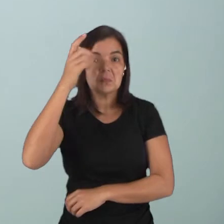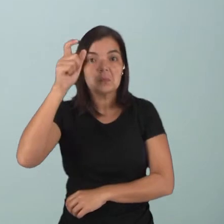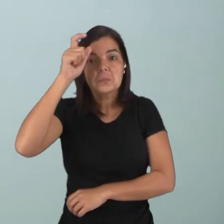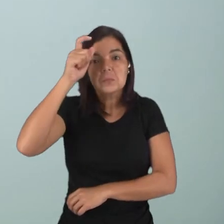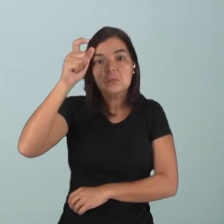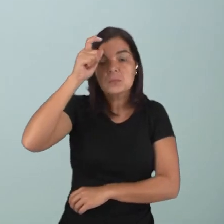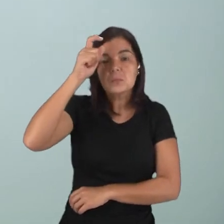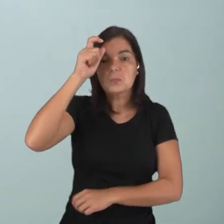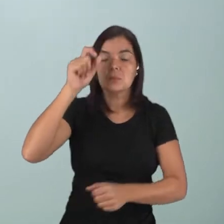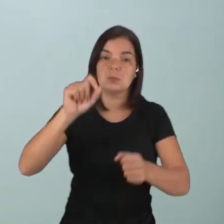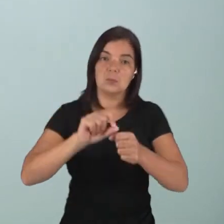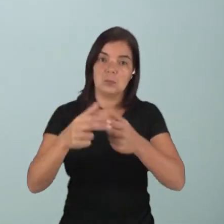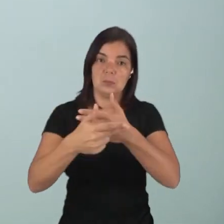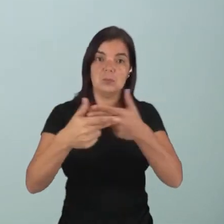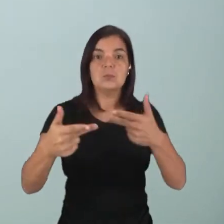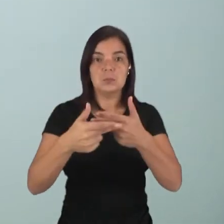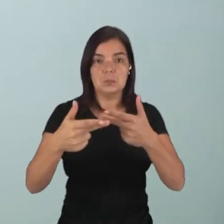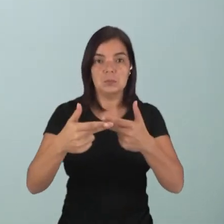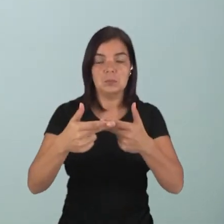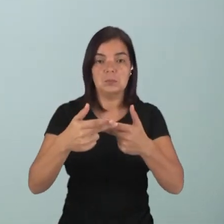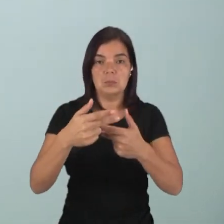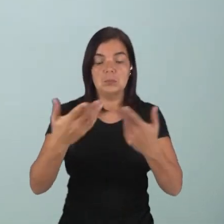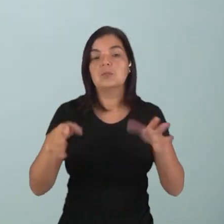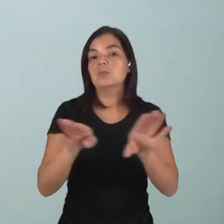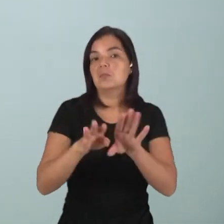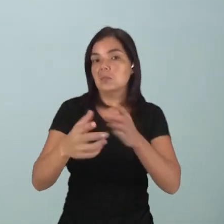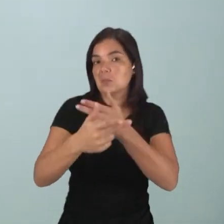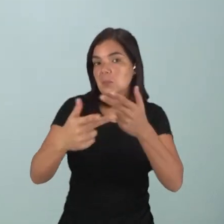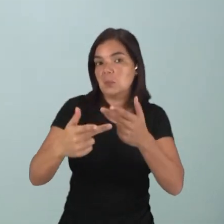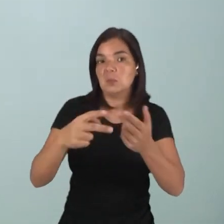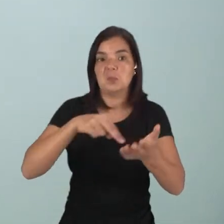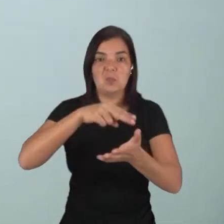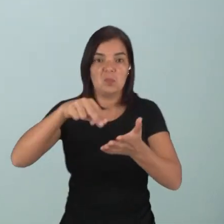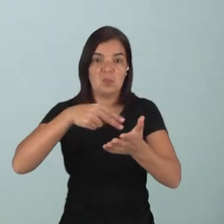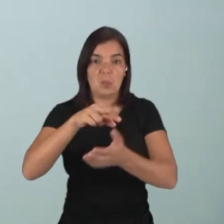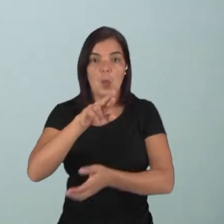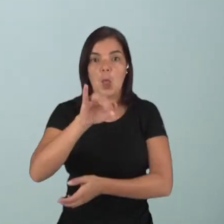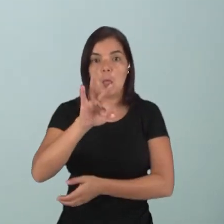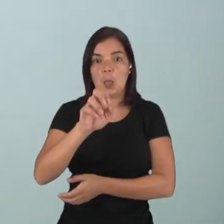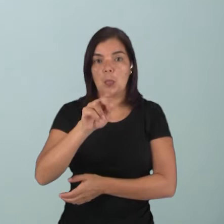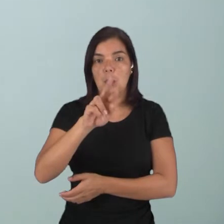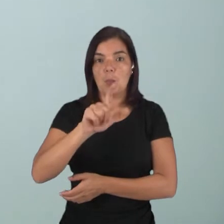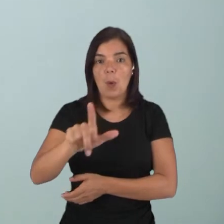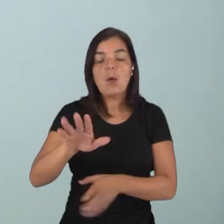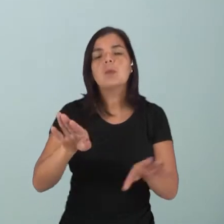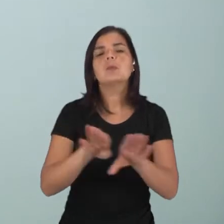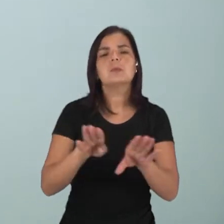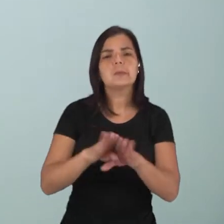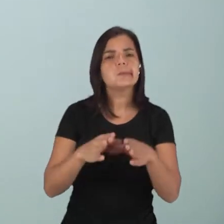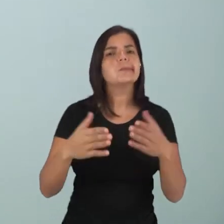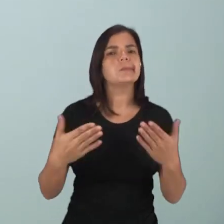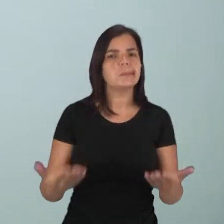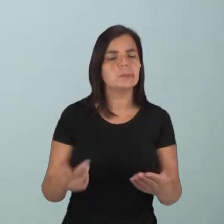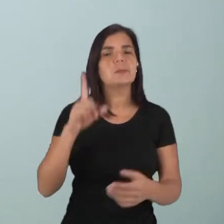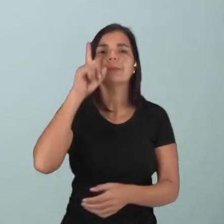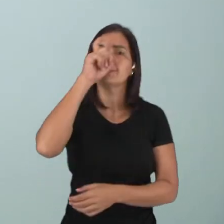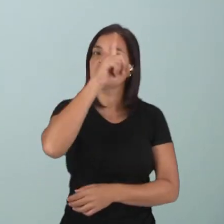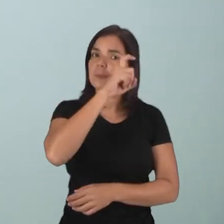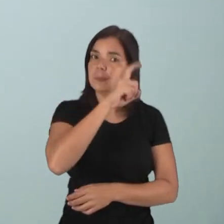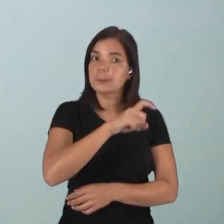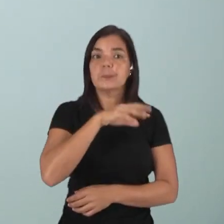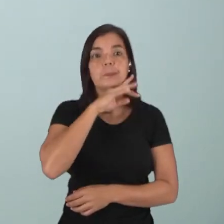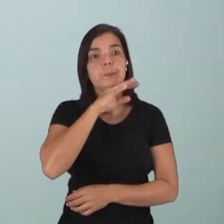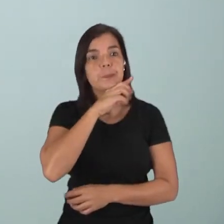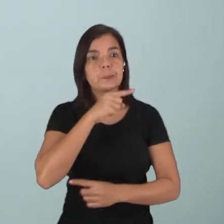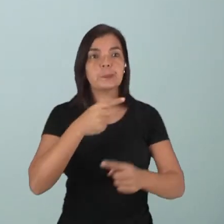né, fazer a sua macumbazinha, fazer, né, os seus rituais, e aí, cara, isso é muito difícil, é muito